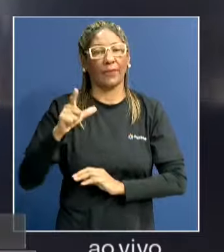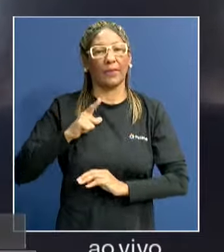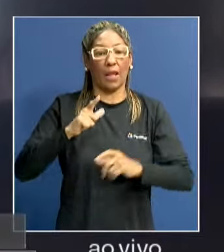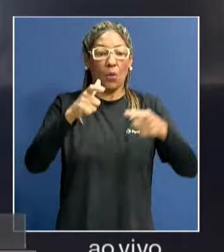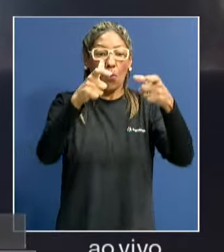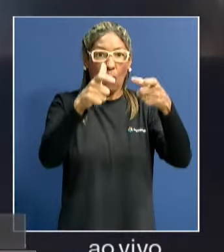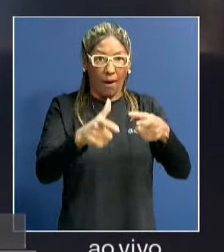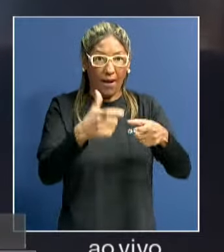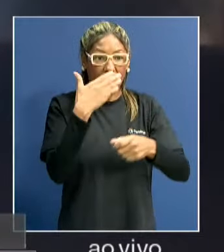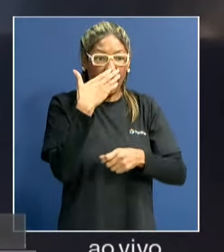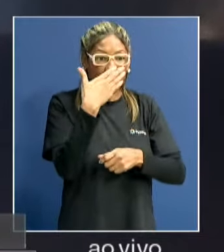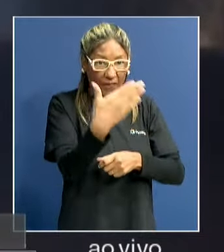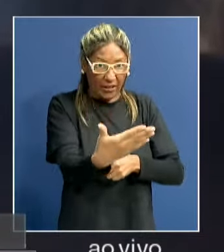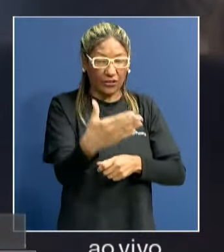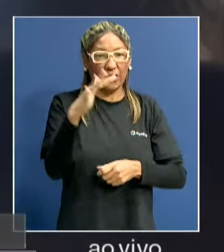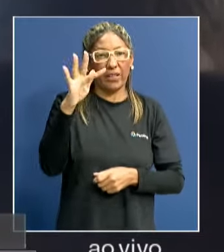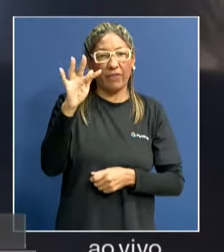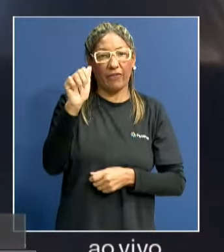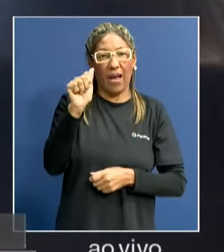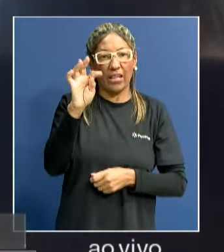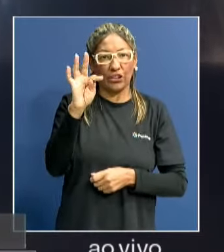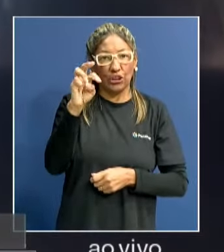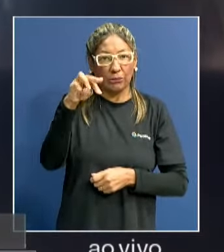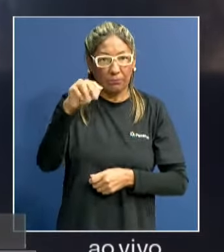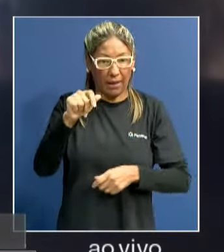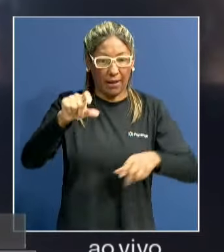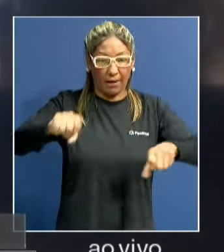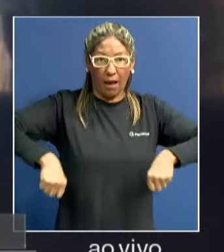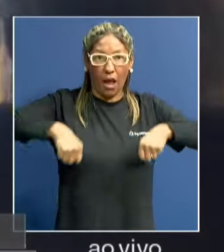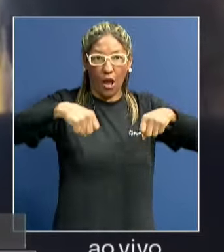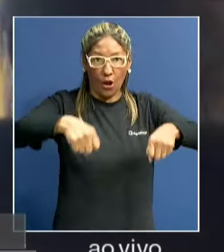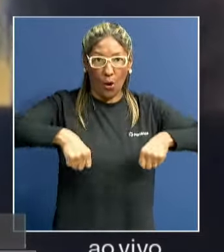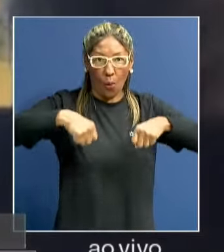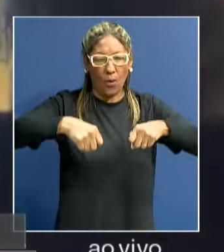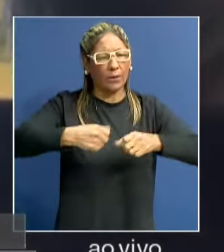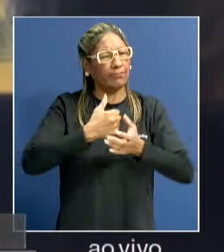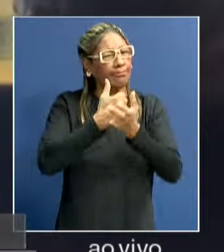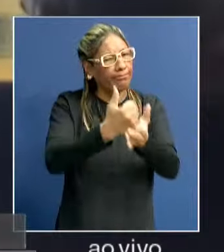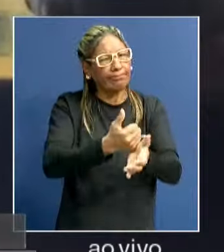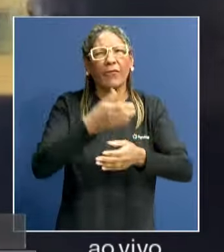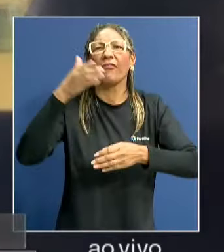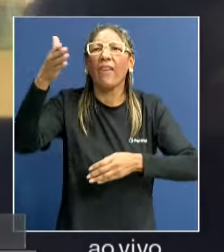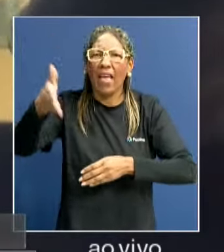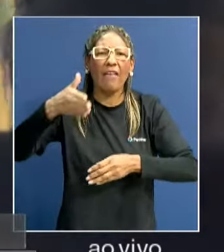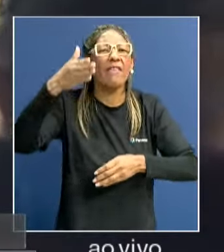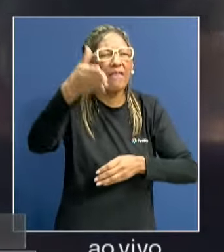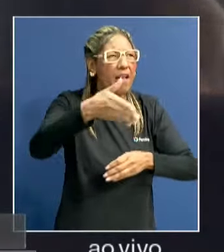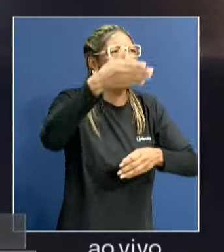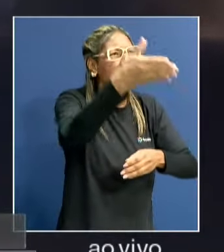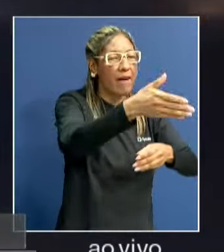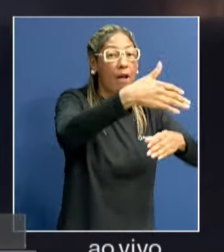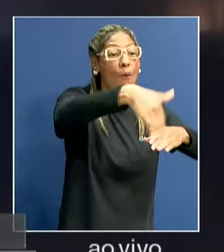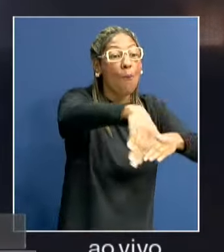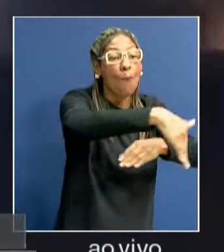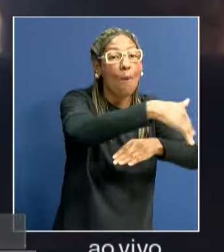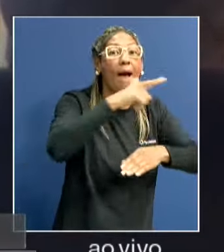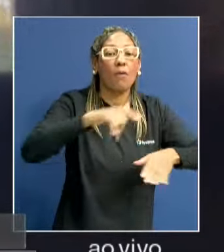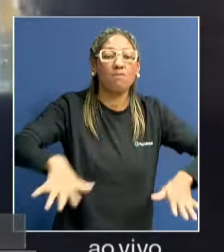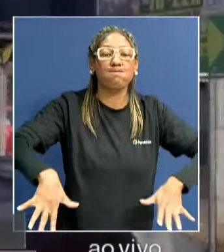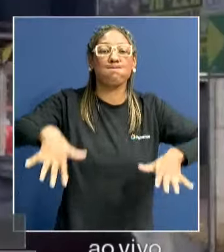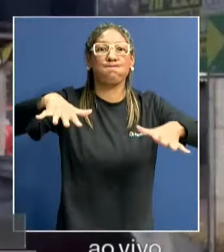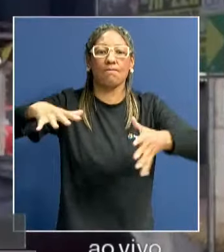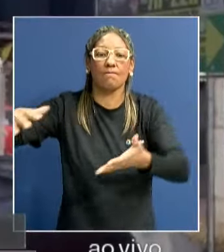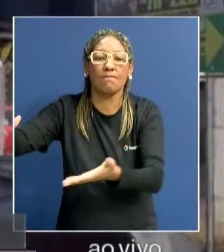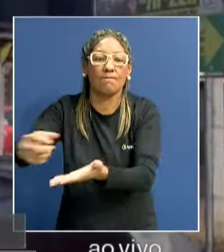em frente à Estação Fátima, em Canoas, o efetivo paranaense segue percorrendo as ruas alagadas e oferecendo